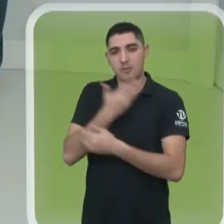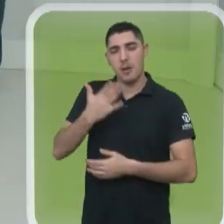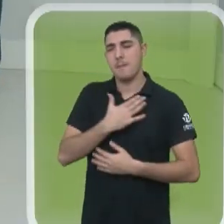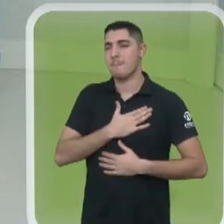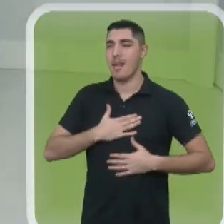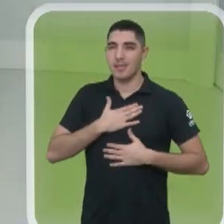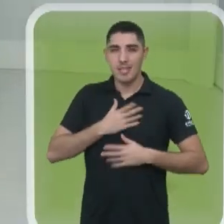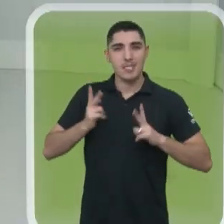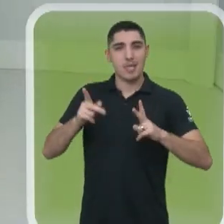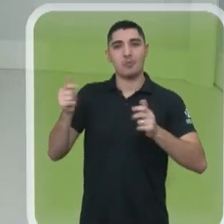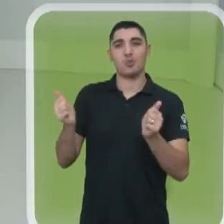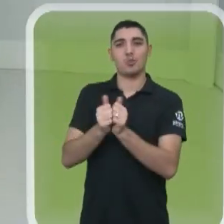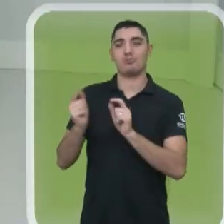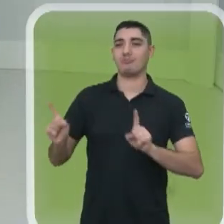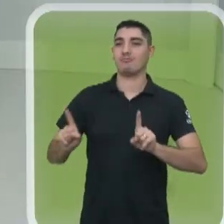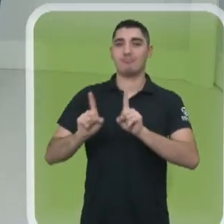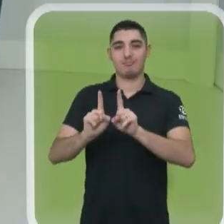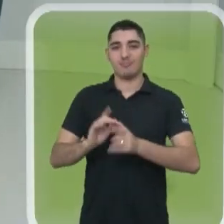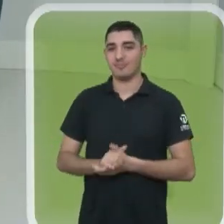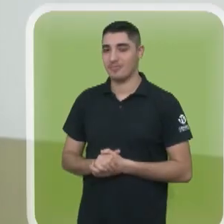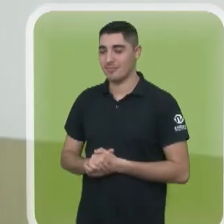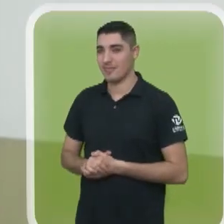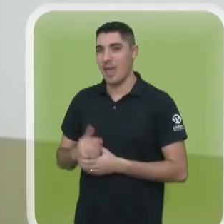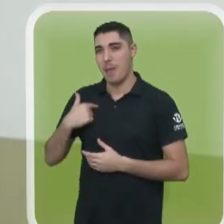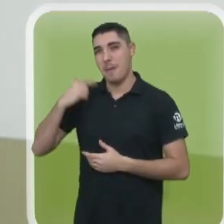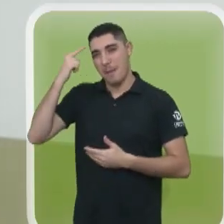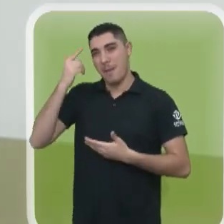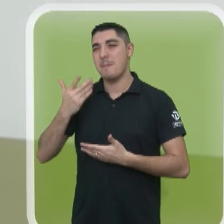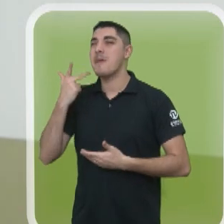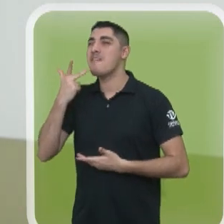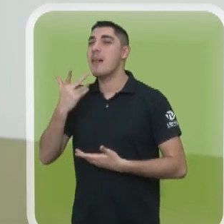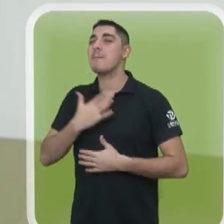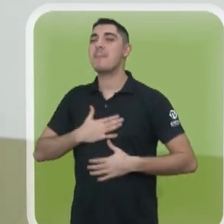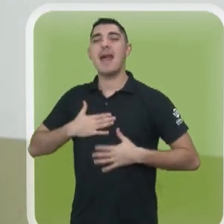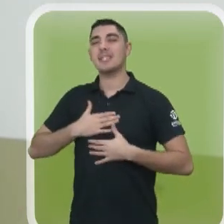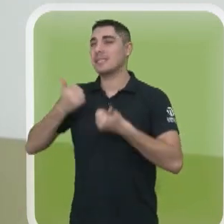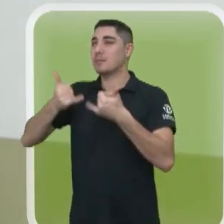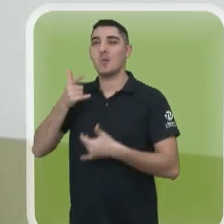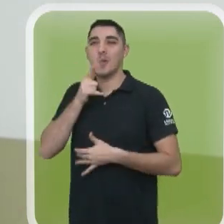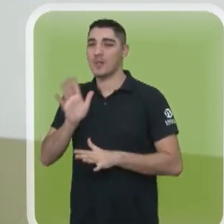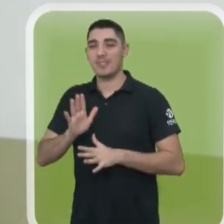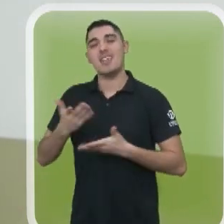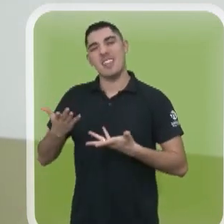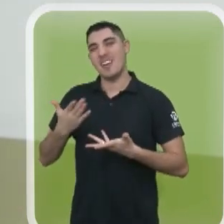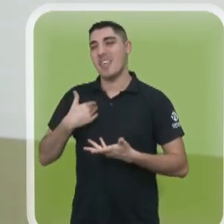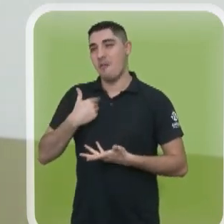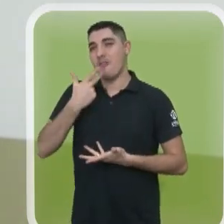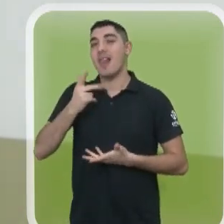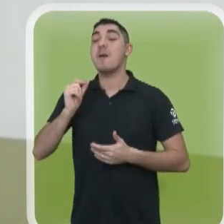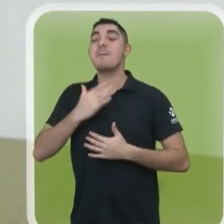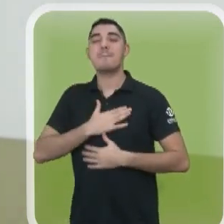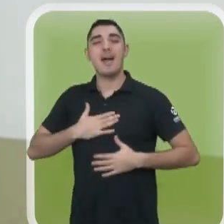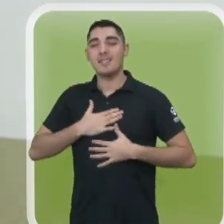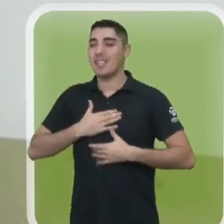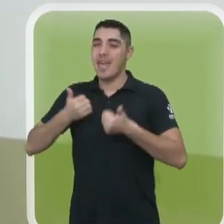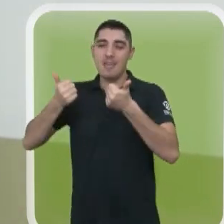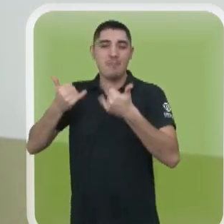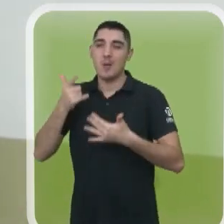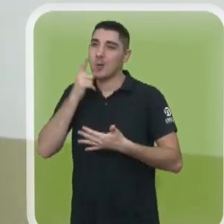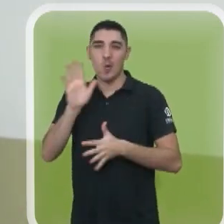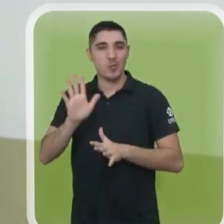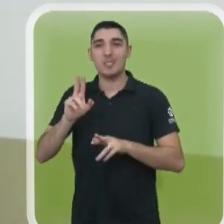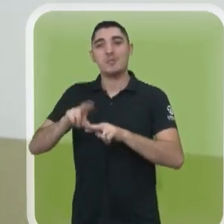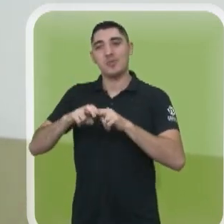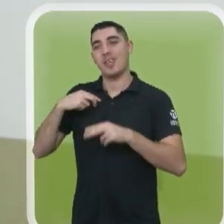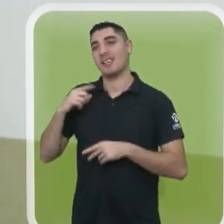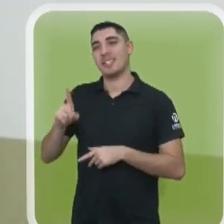o o preto pela cada lado aí eu sei que ia mandar o prazer inenarrável e não só é seu eu vou falar com um prazer inenarrável foi um prazer inenarrável estar com